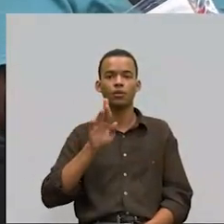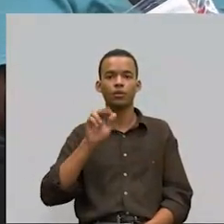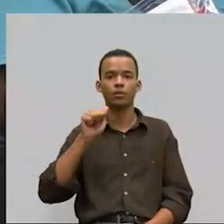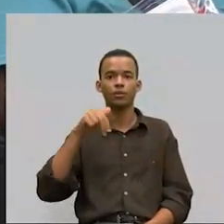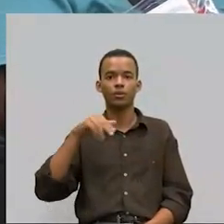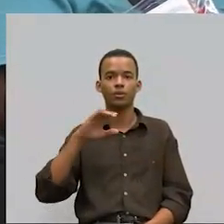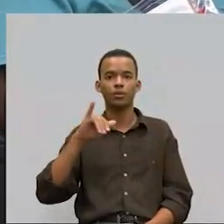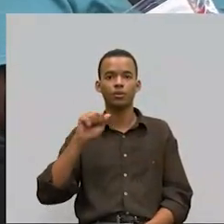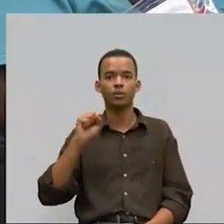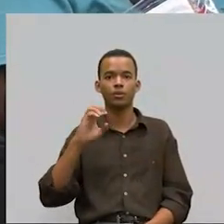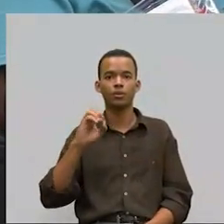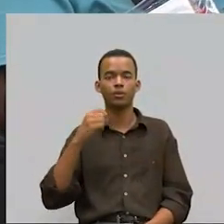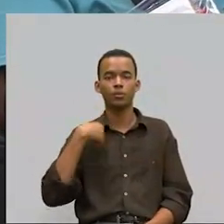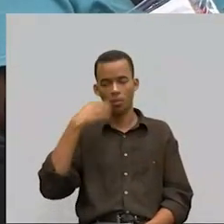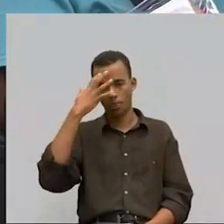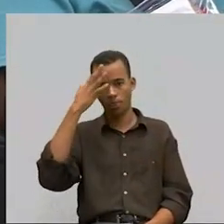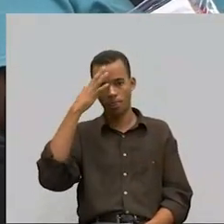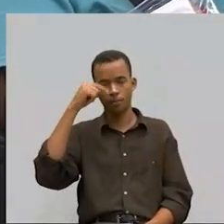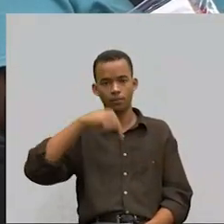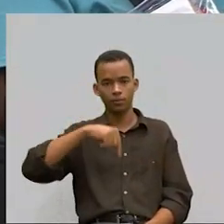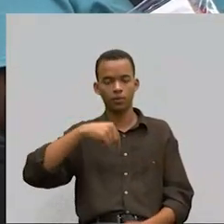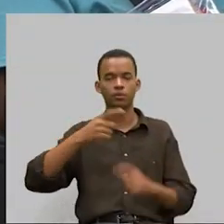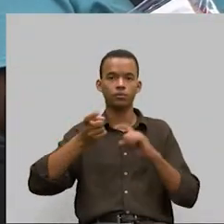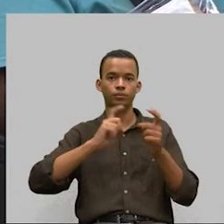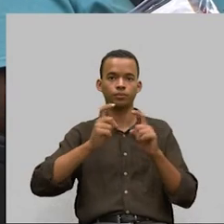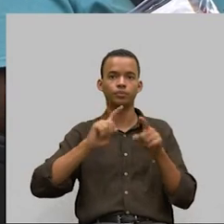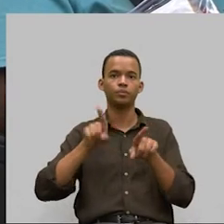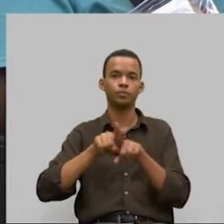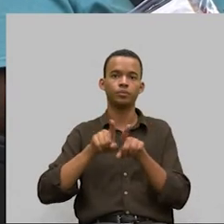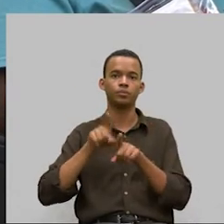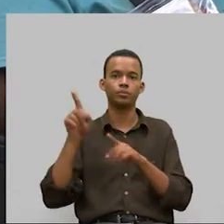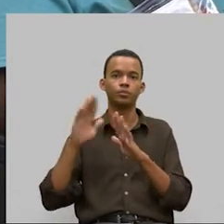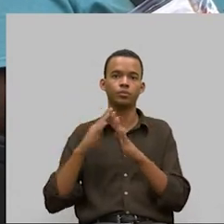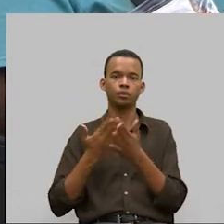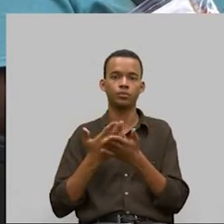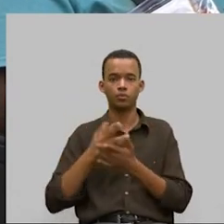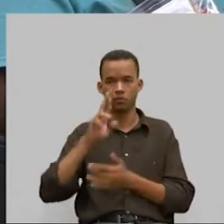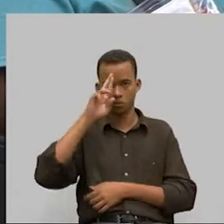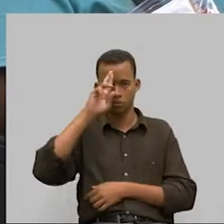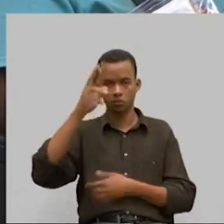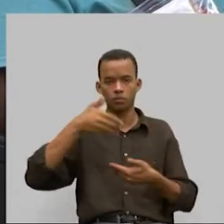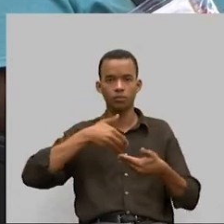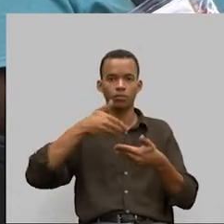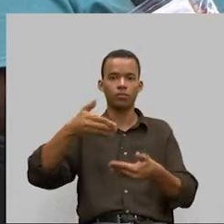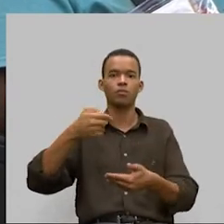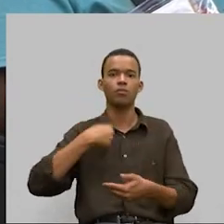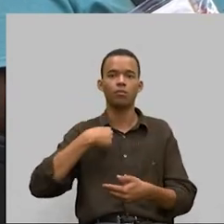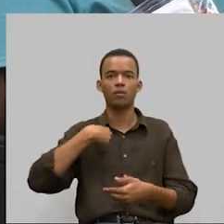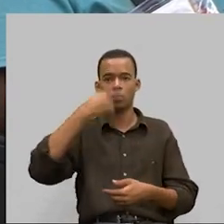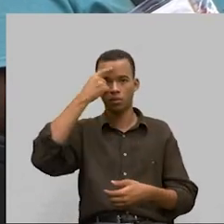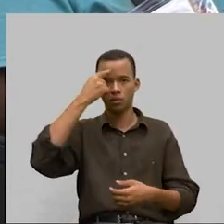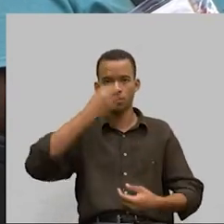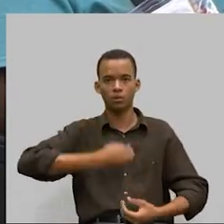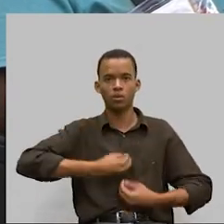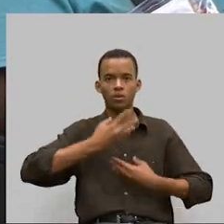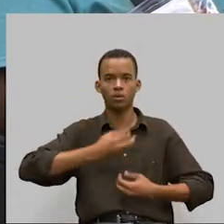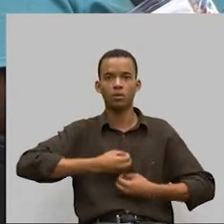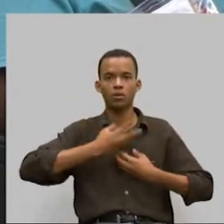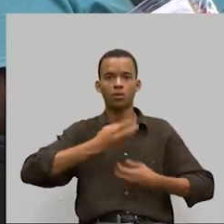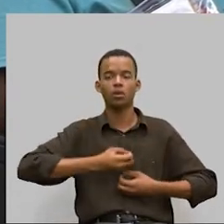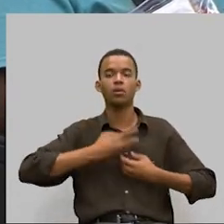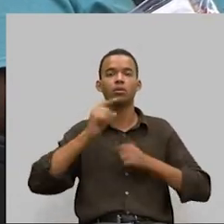super me representa e a convite da professora e diretora da escola família eu fiz uma poesia para esse momento que fala mais ou